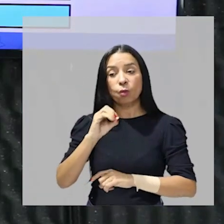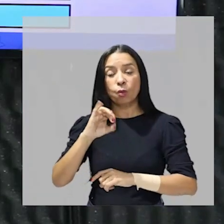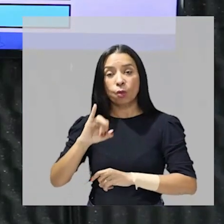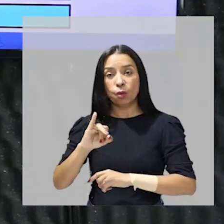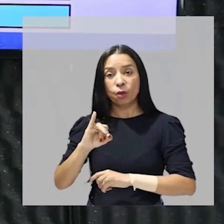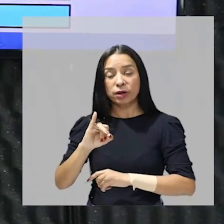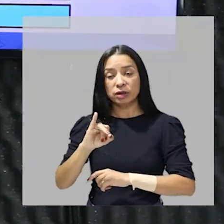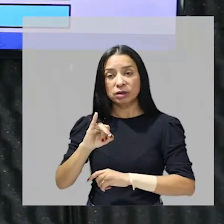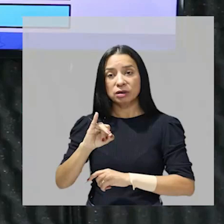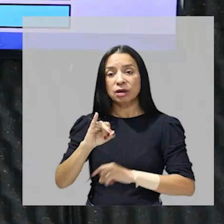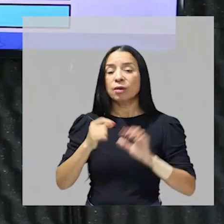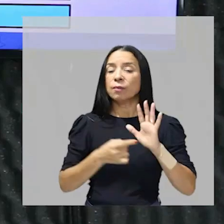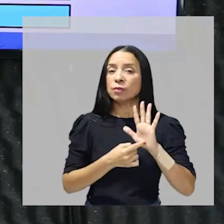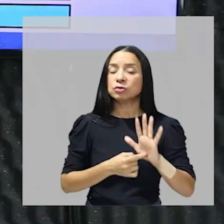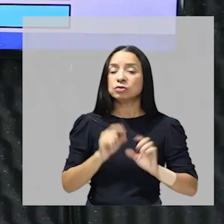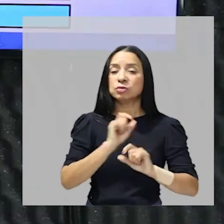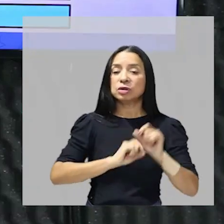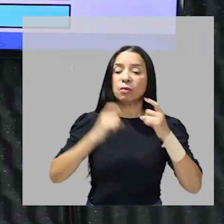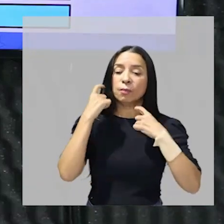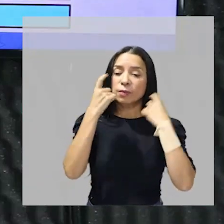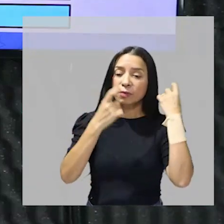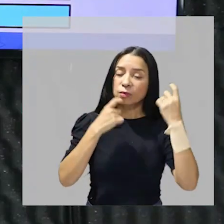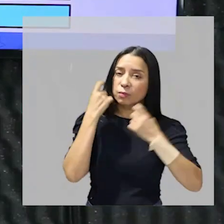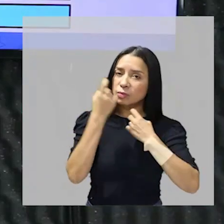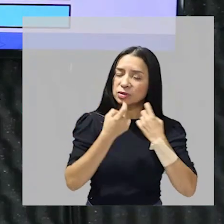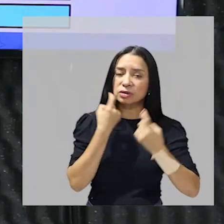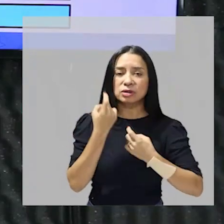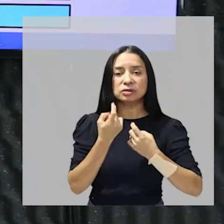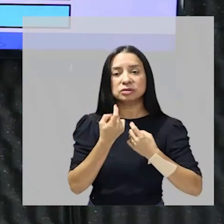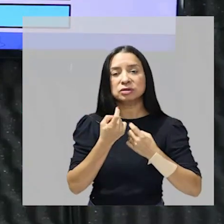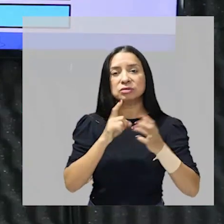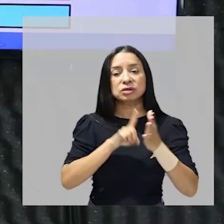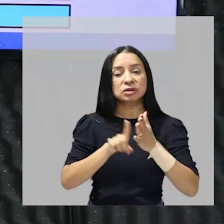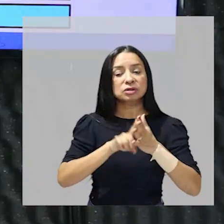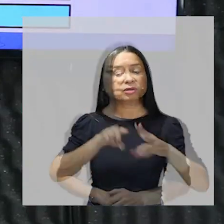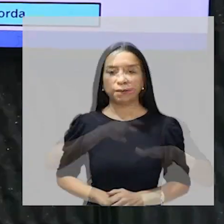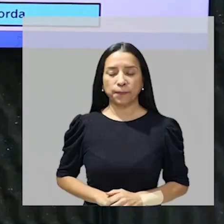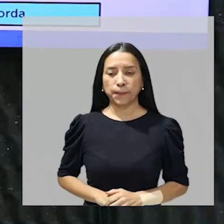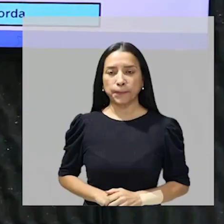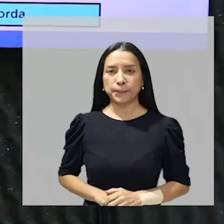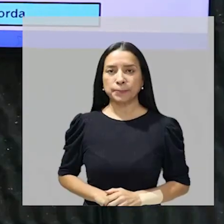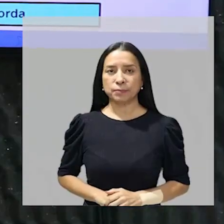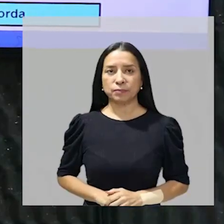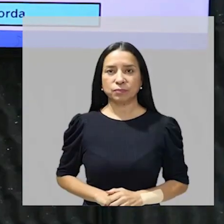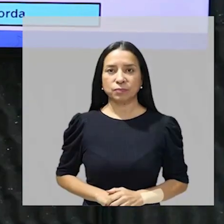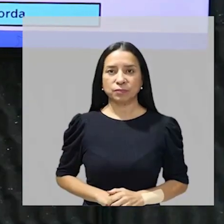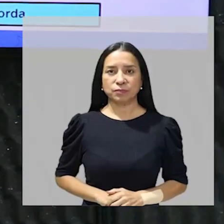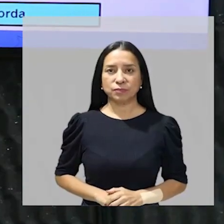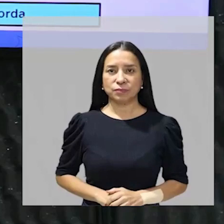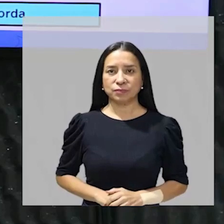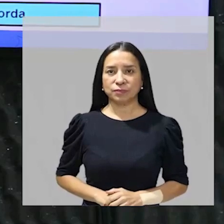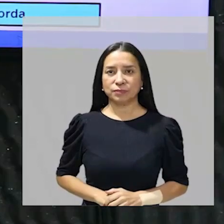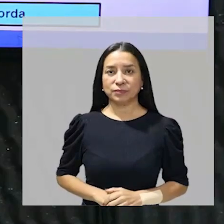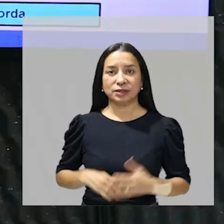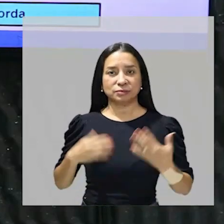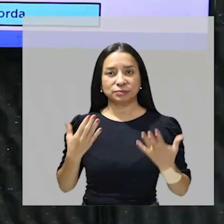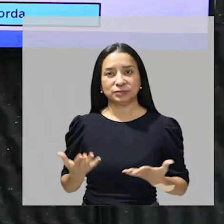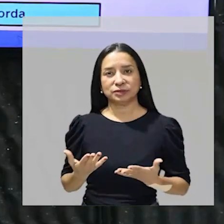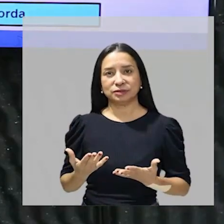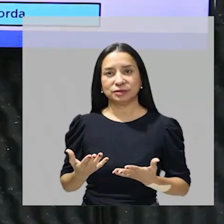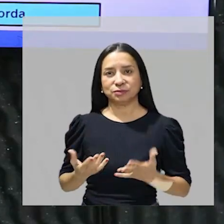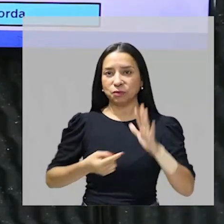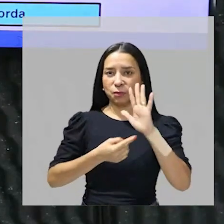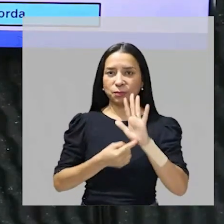Olímpico Internacional, demonstrou uma preocupação gigantesca nessa questão de gênero. Então, pessoal, o Comitê Olímpico ele tem demonstrado